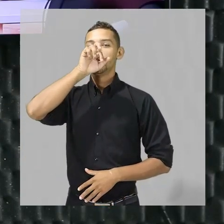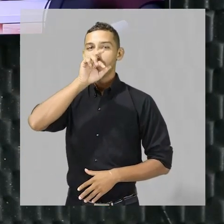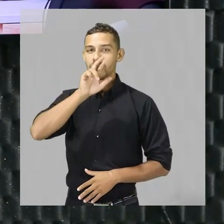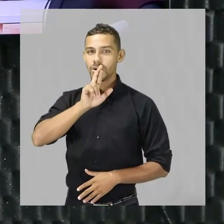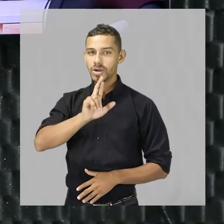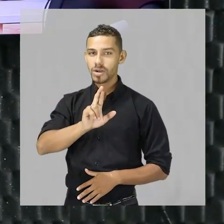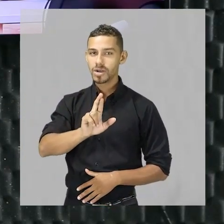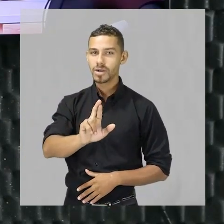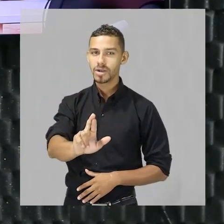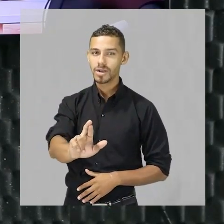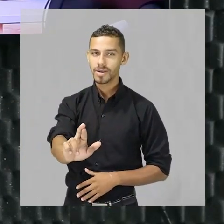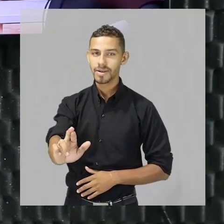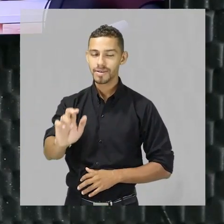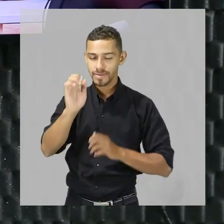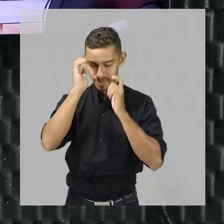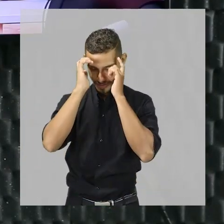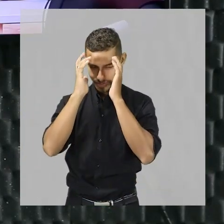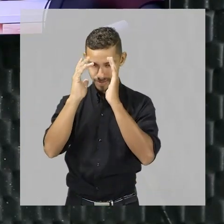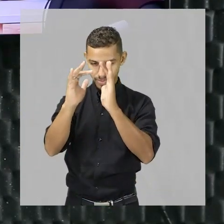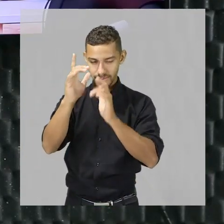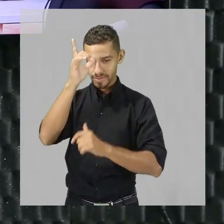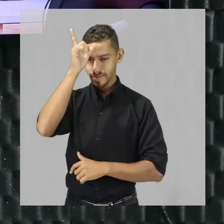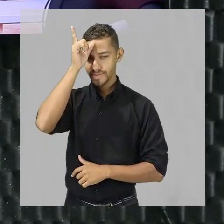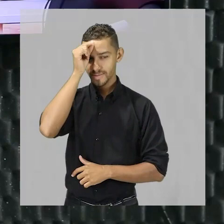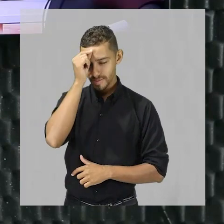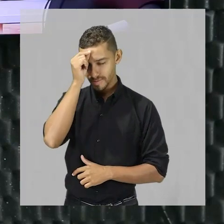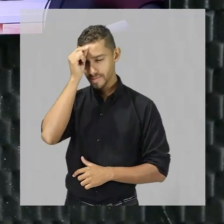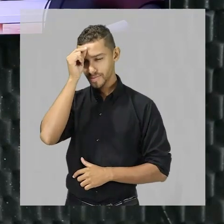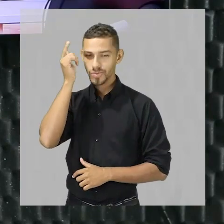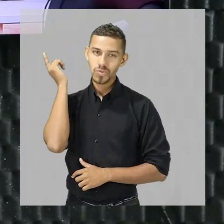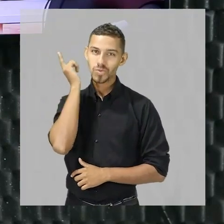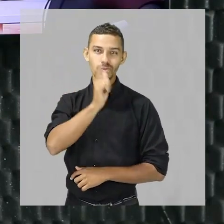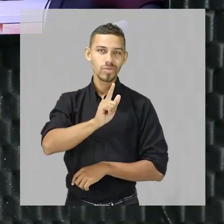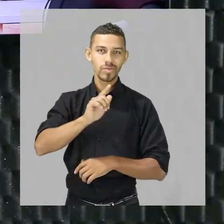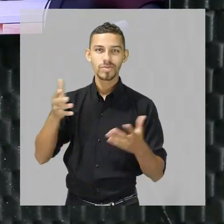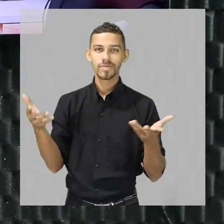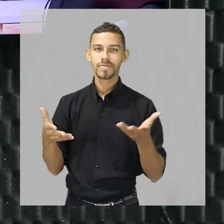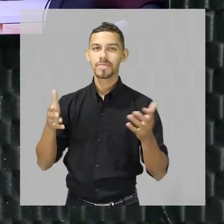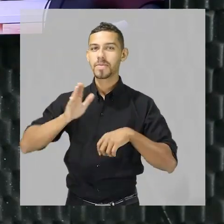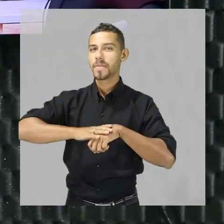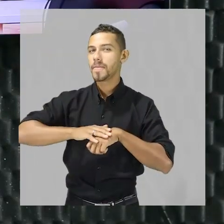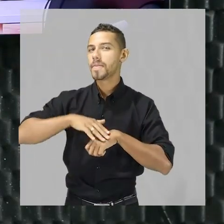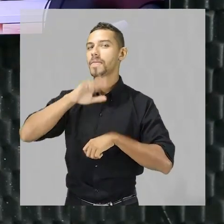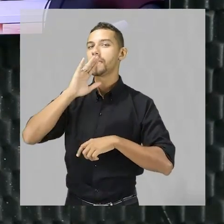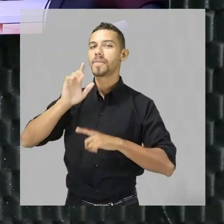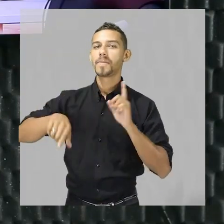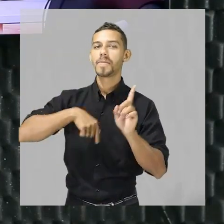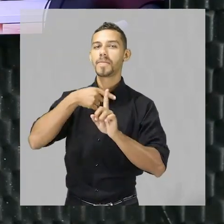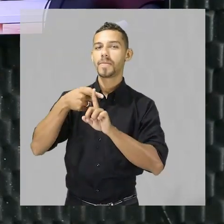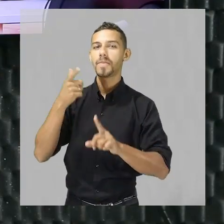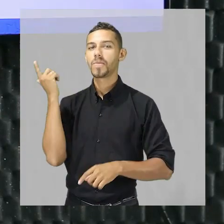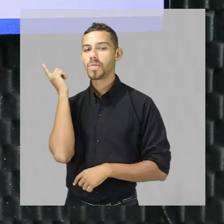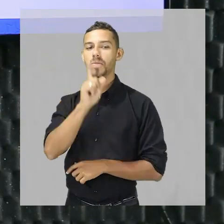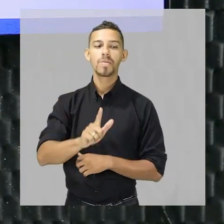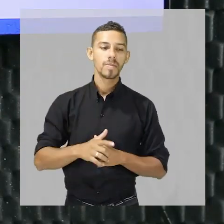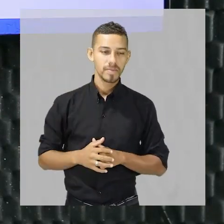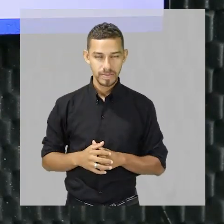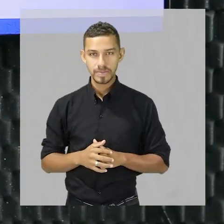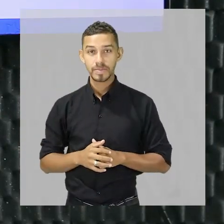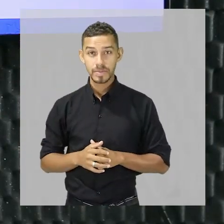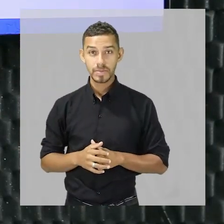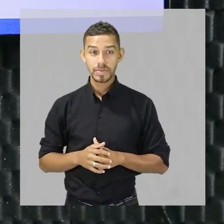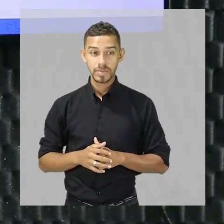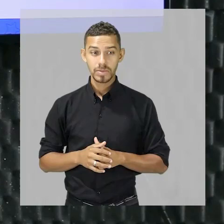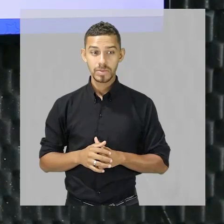respira, bacana, oxigena o teu cérebro e vamos para cima, que aqui tem muito, mas tem muito sucesso. Olha